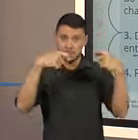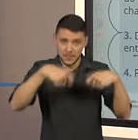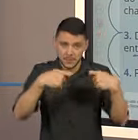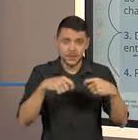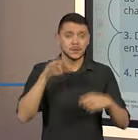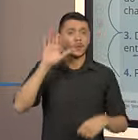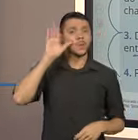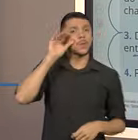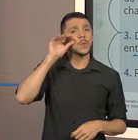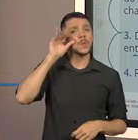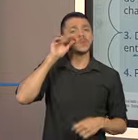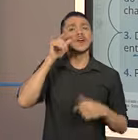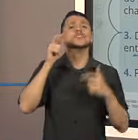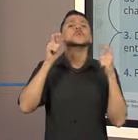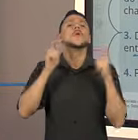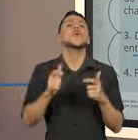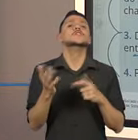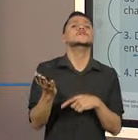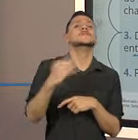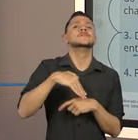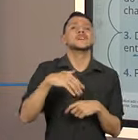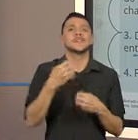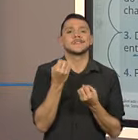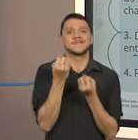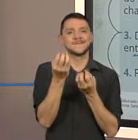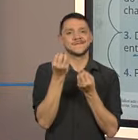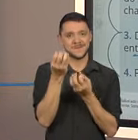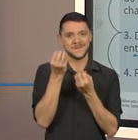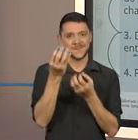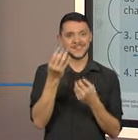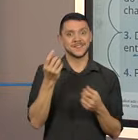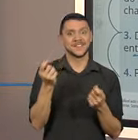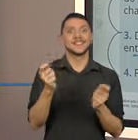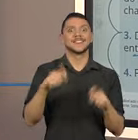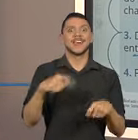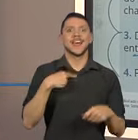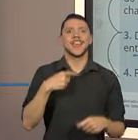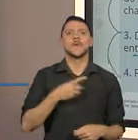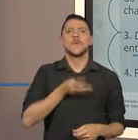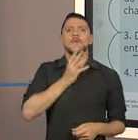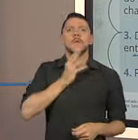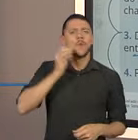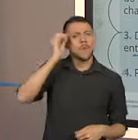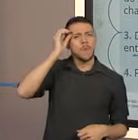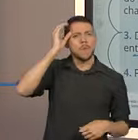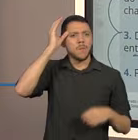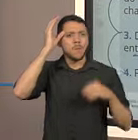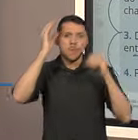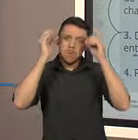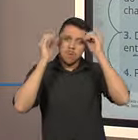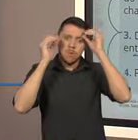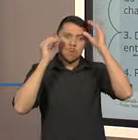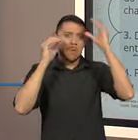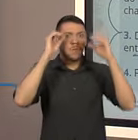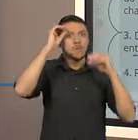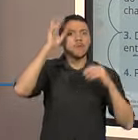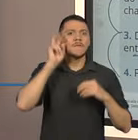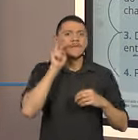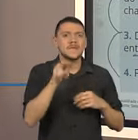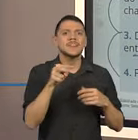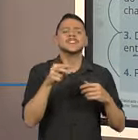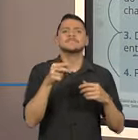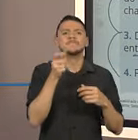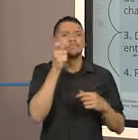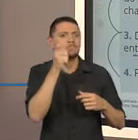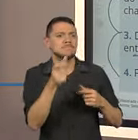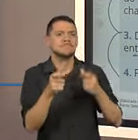das informações. Você vai conhecer muito mais coisas também e, no decorrer do caminho, você vai achar outras coisas interessantes, tá? Porque o que move o mundo, o